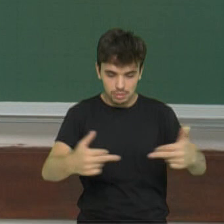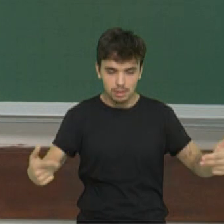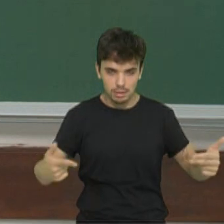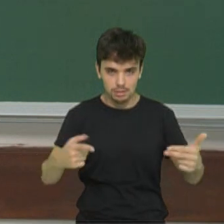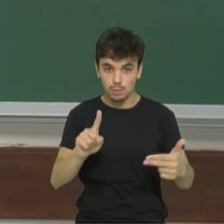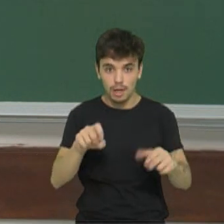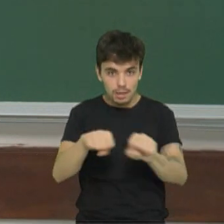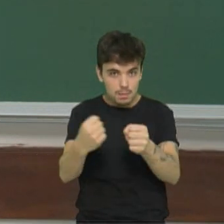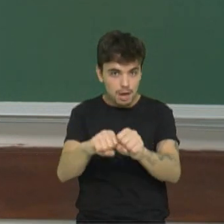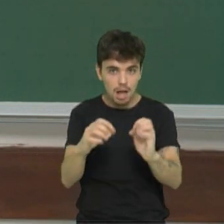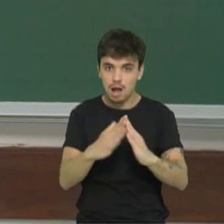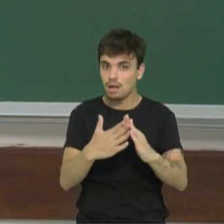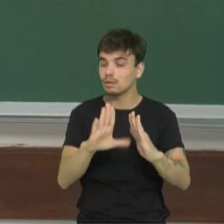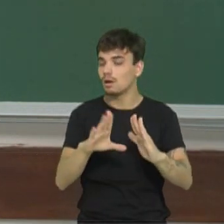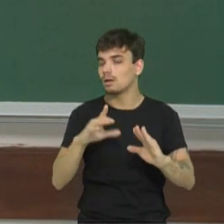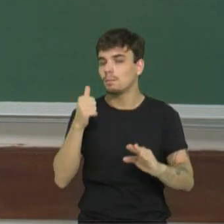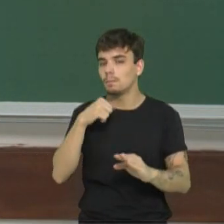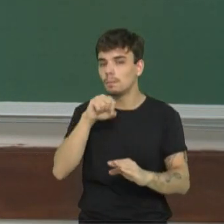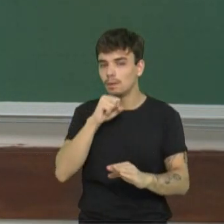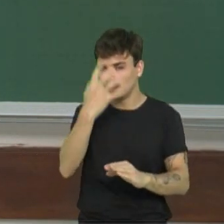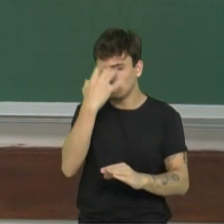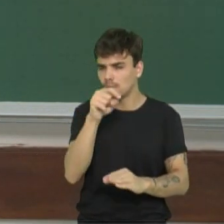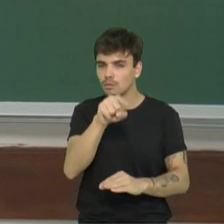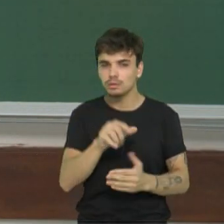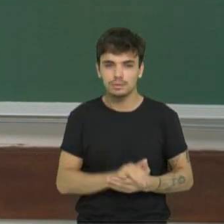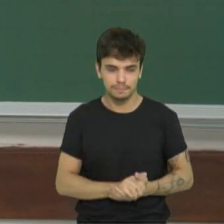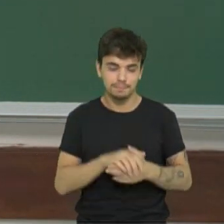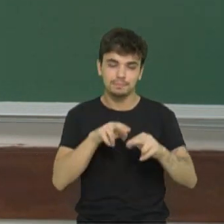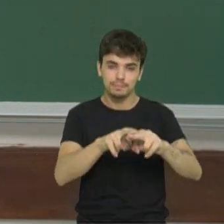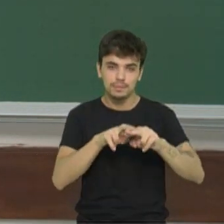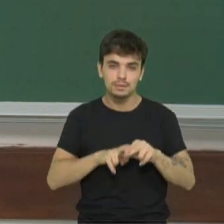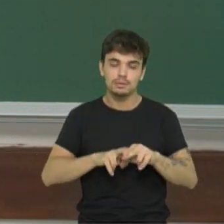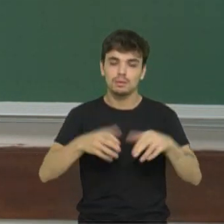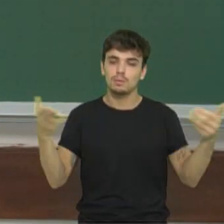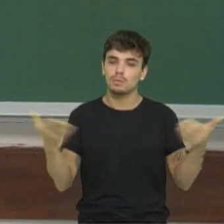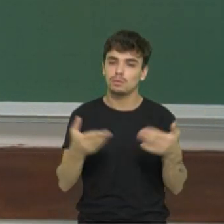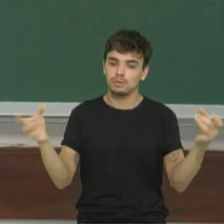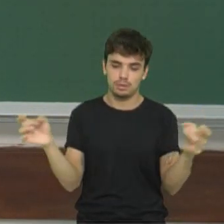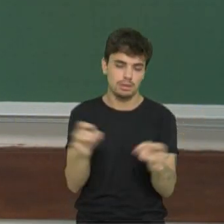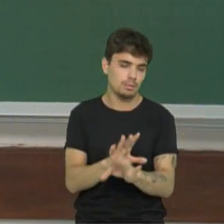em casa, senão a sua mãe vai ficar brava com você, hein? Tá bom? Por hoje é